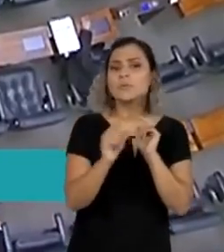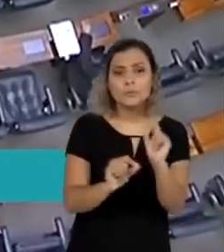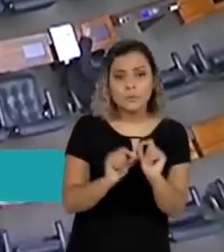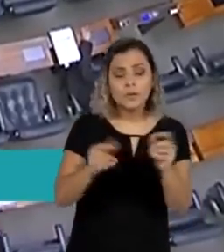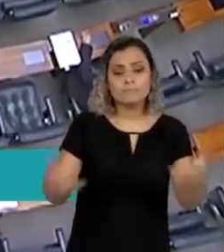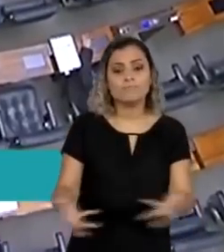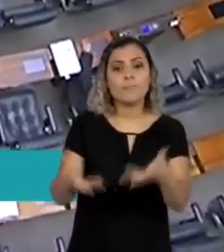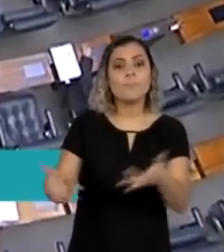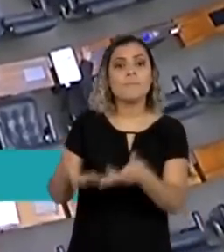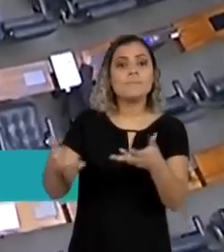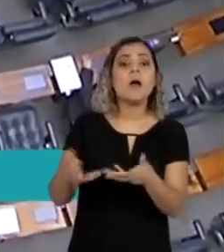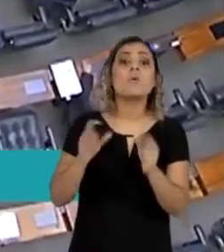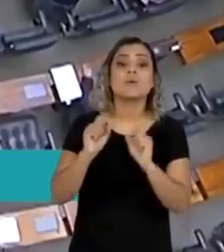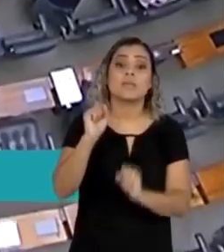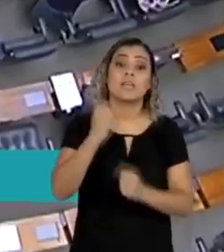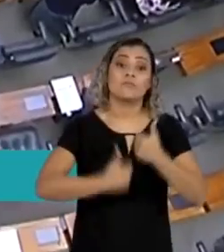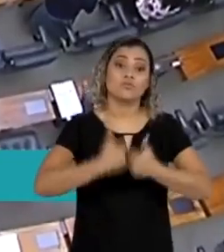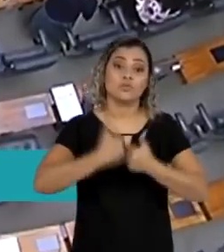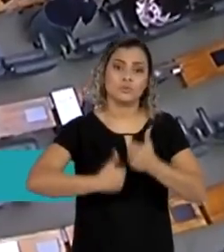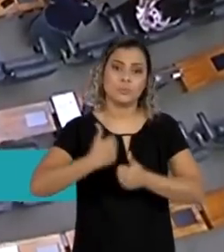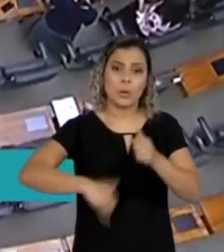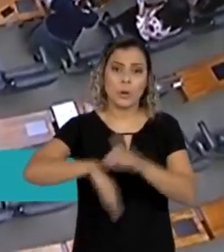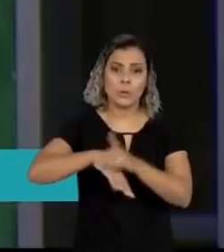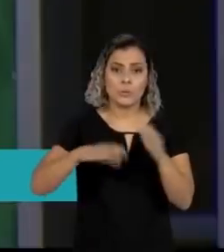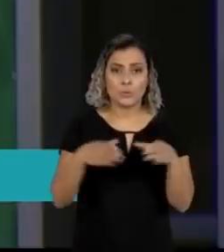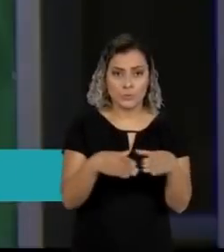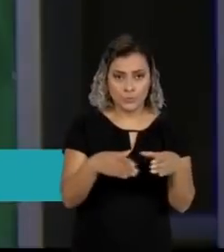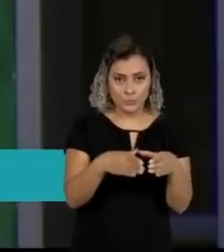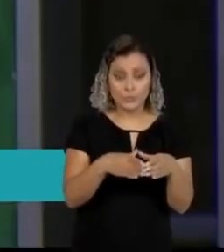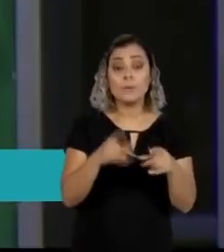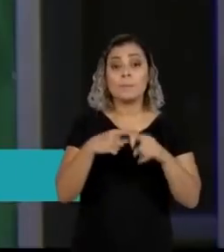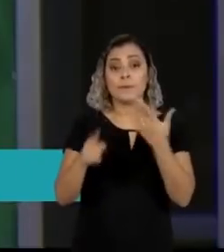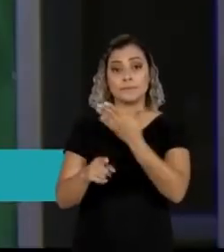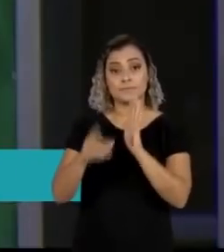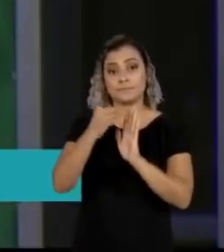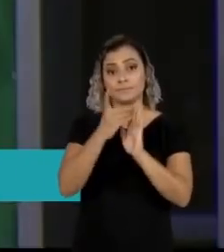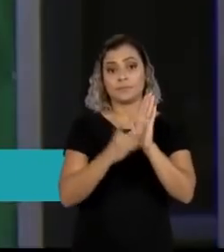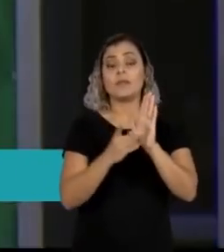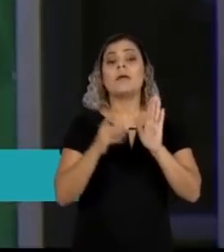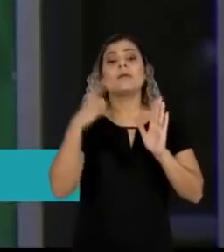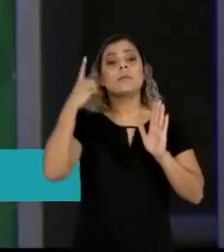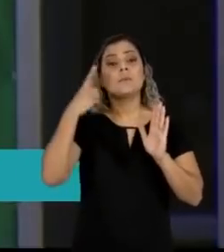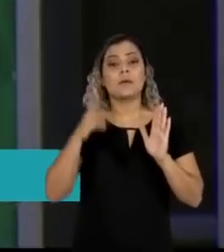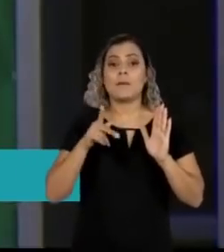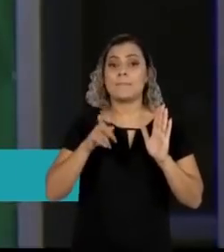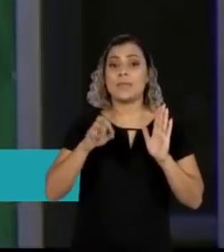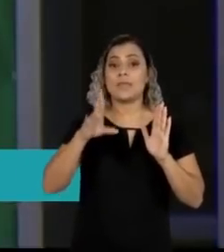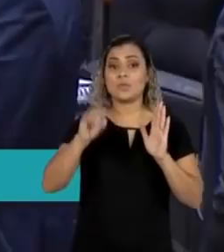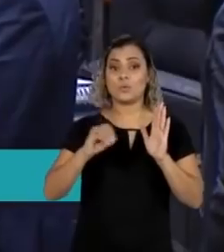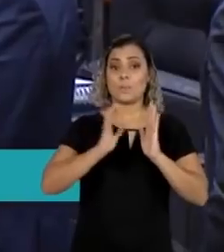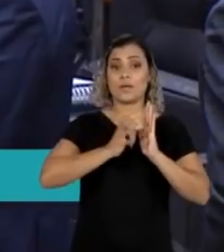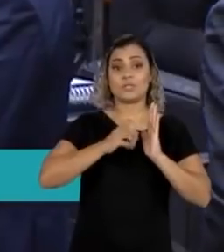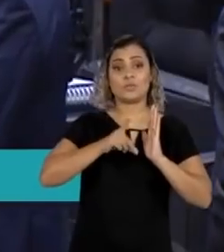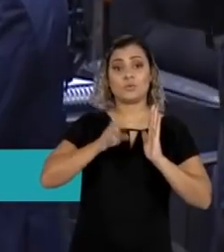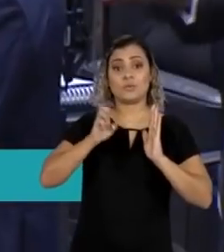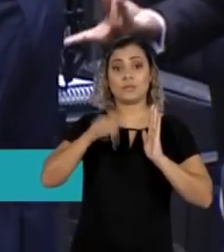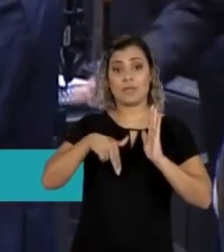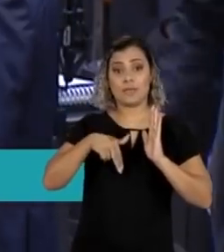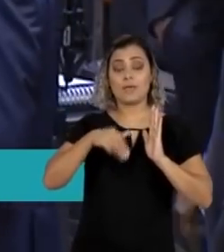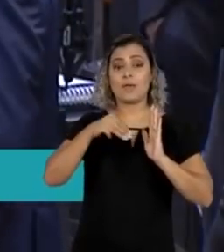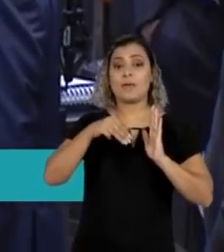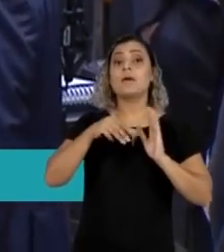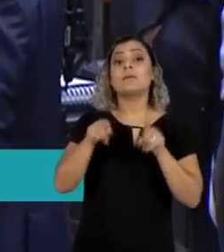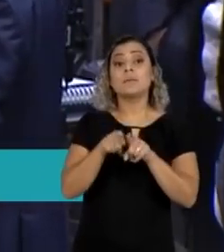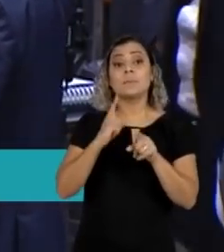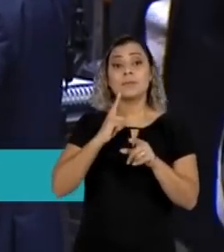dos times de futebol. Entre os pontos do texto, de autoria do deputado Pedro Paulo, do Democratas, estão o